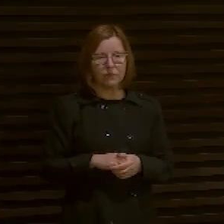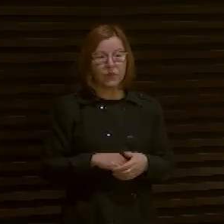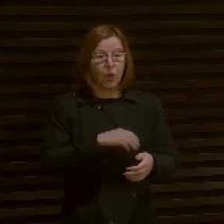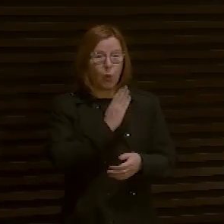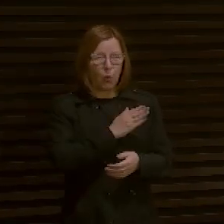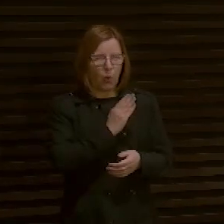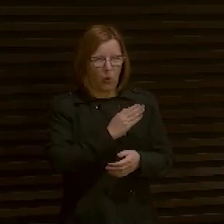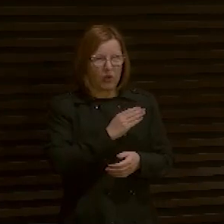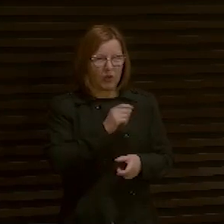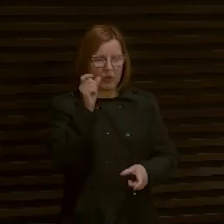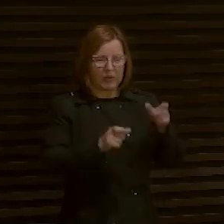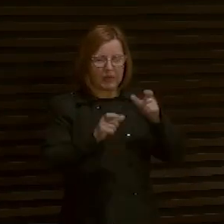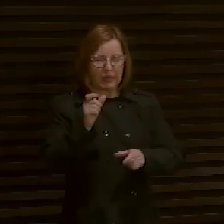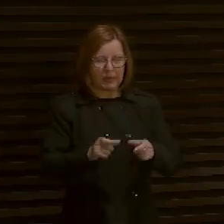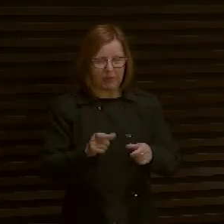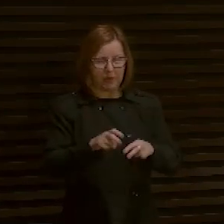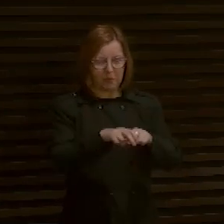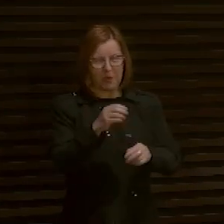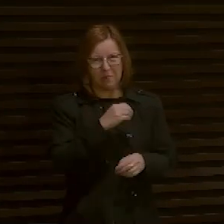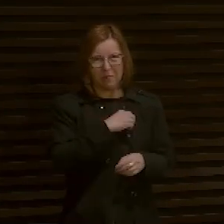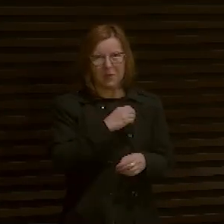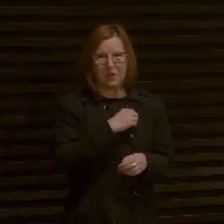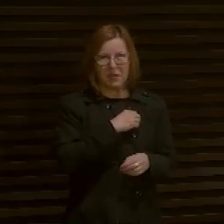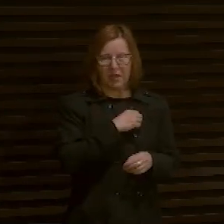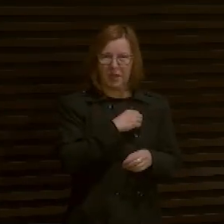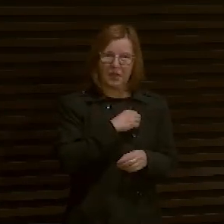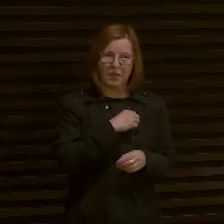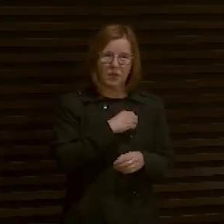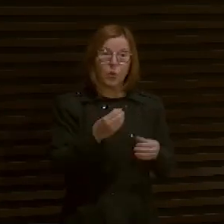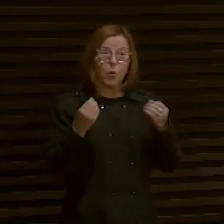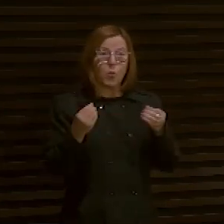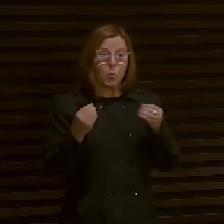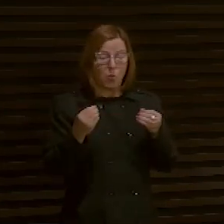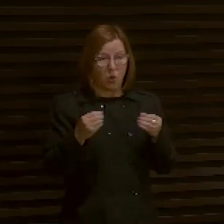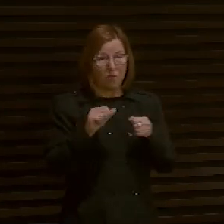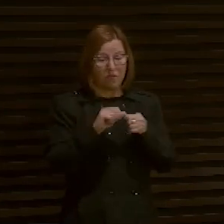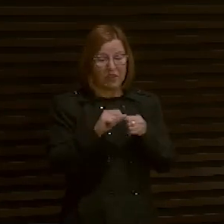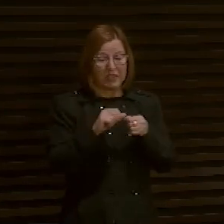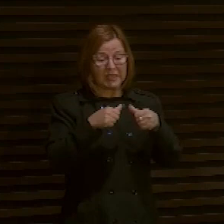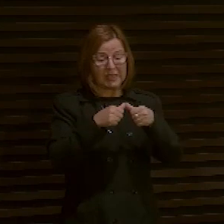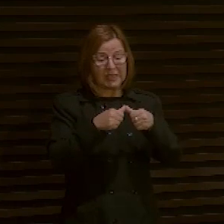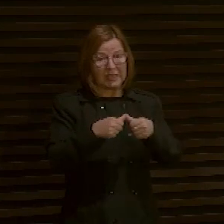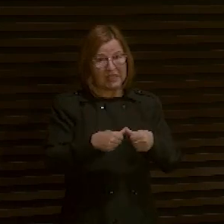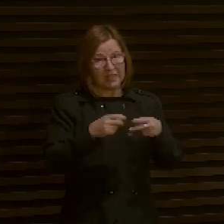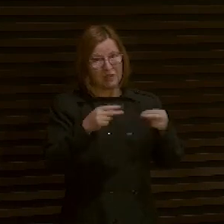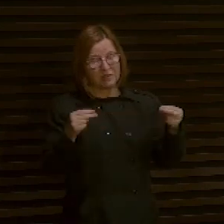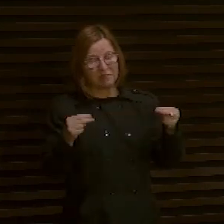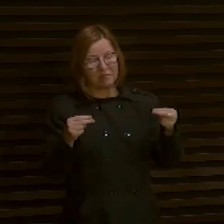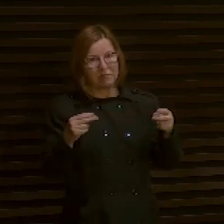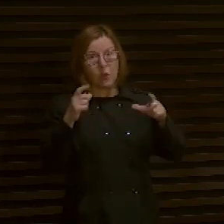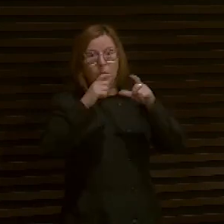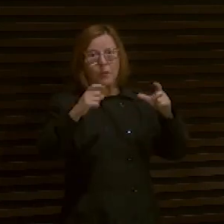humano degradante, caído, pode chegar numa situação extrema dessa. Porque o maior